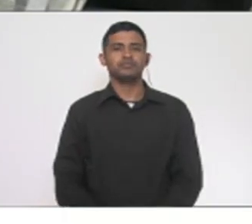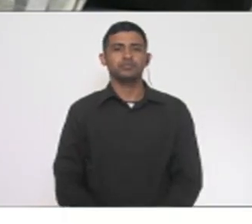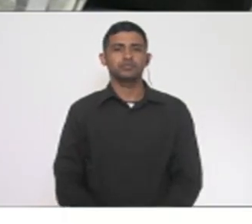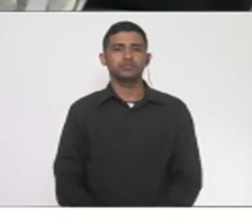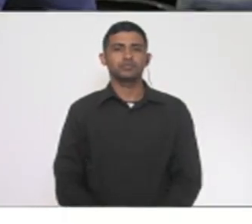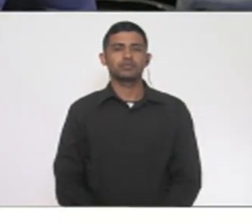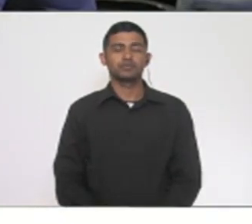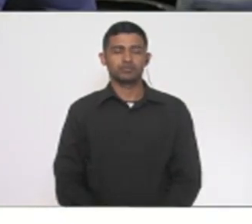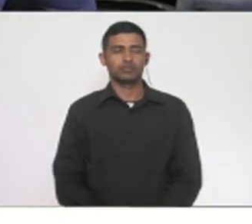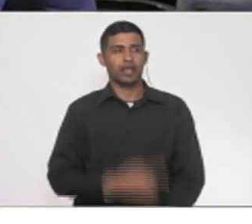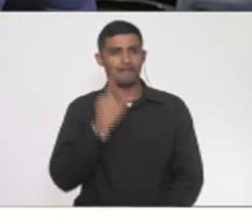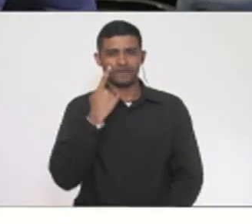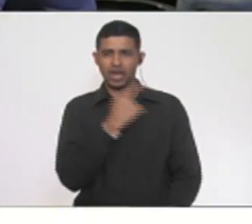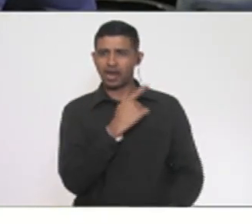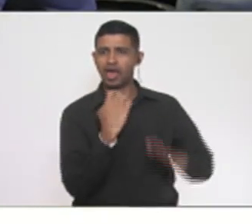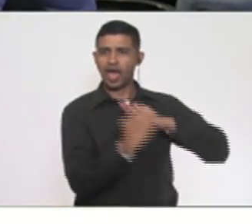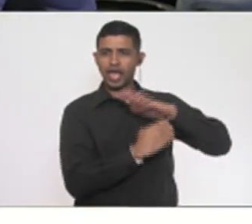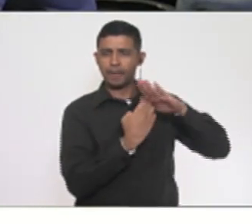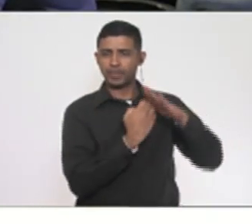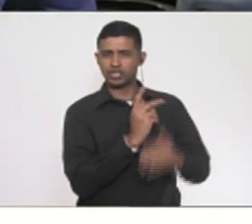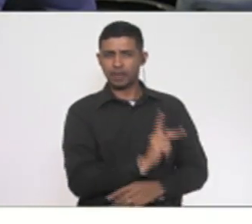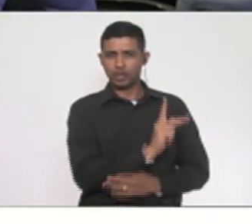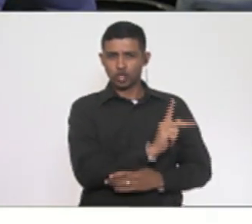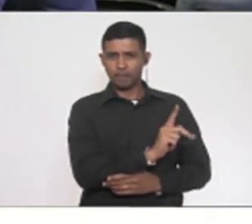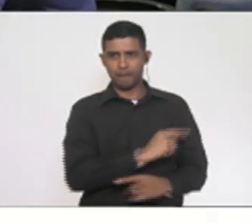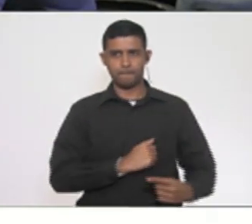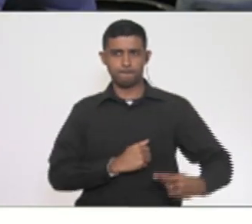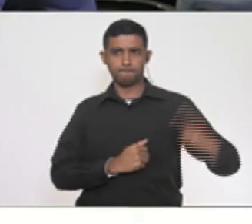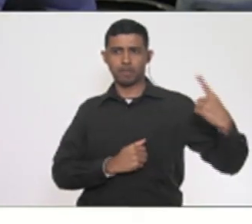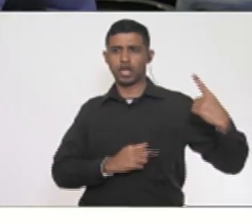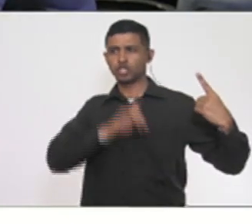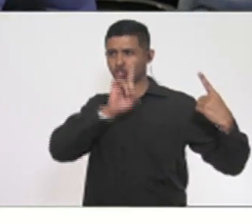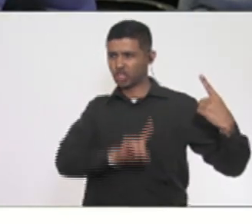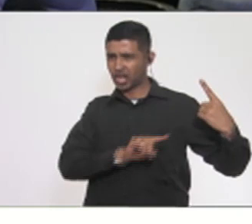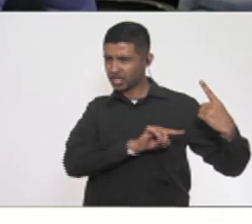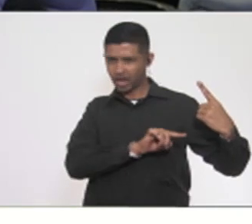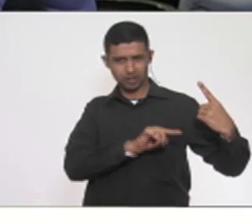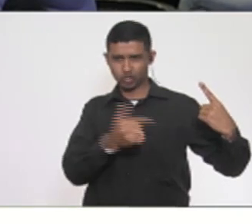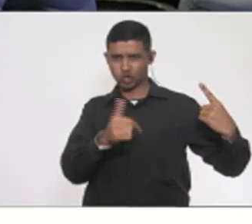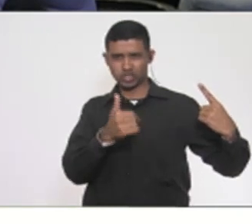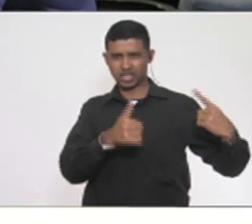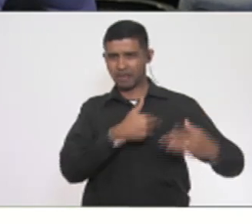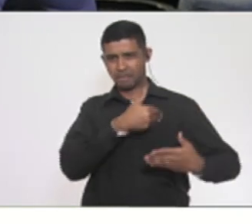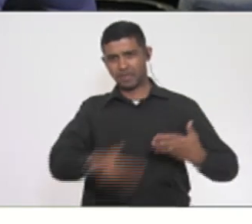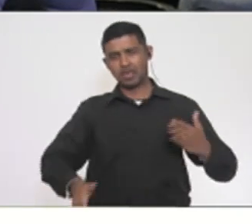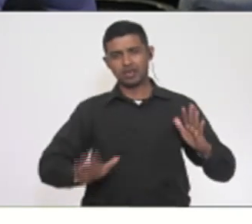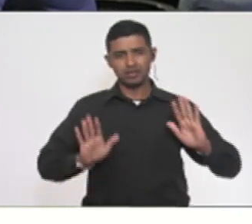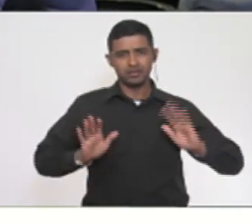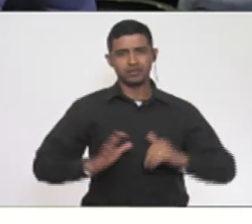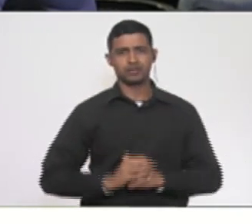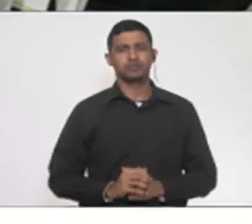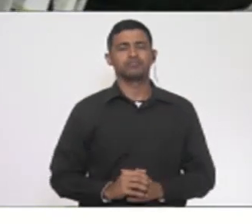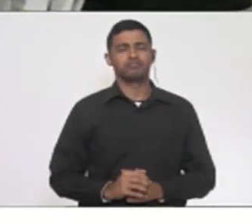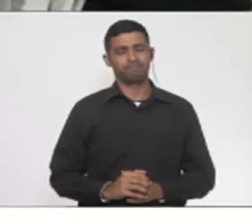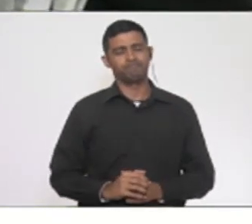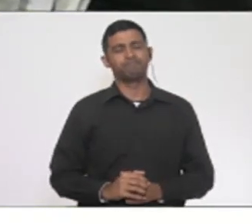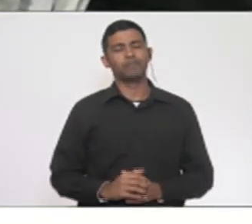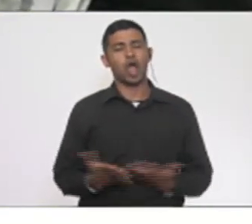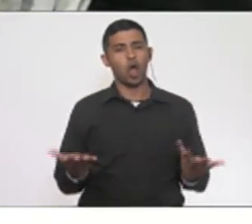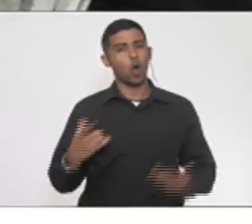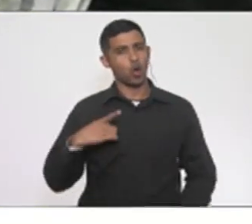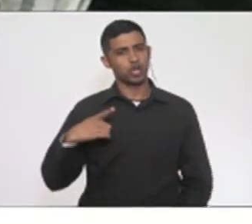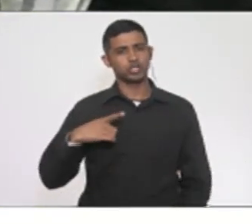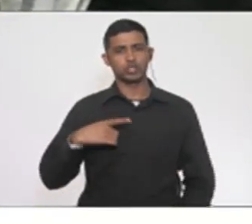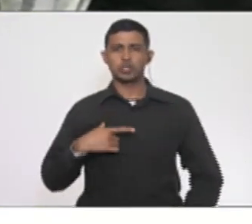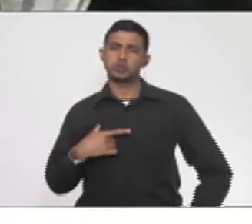a Petrobras ela não tem um monopólio de direito mais. Não. Mas, neste momento, tem um monopólio de fato. Tem um monopólio de fato, ela retém uma